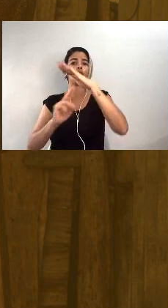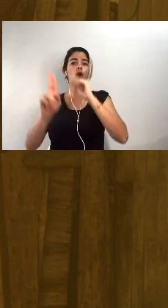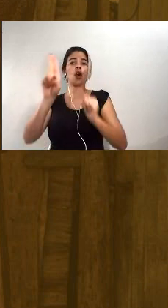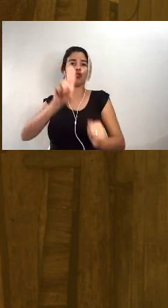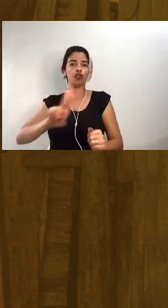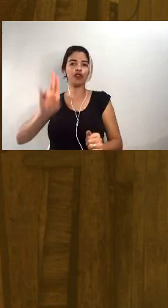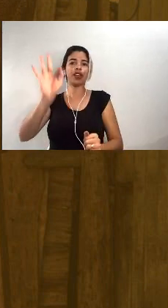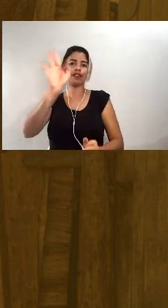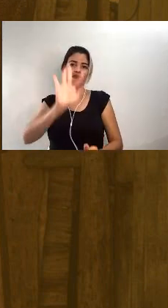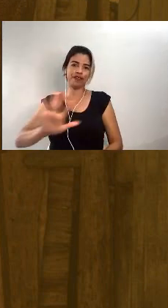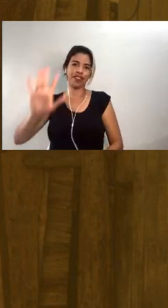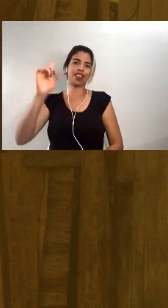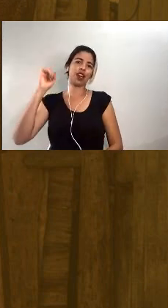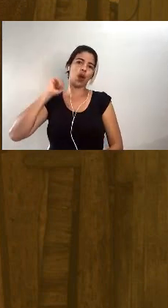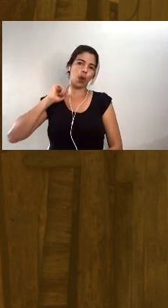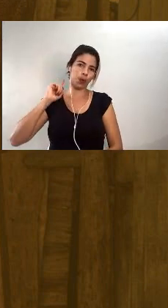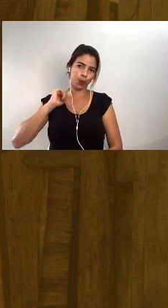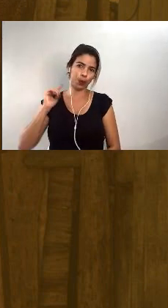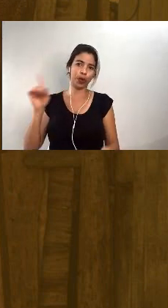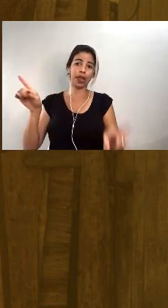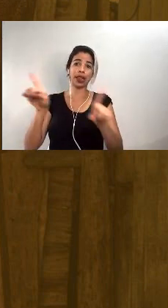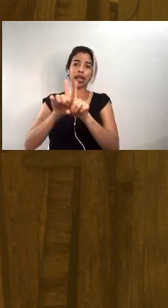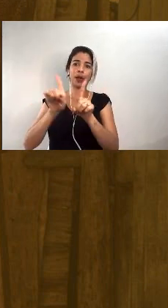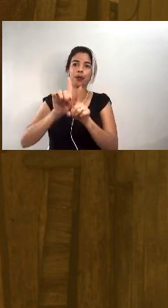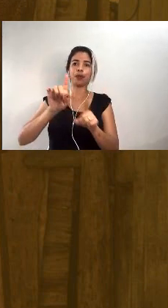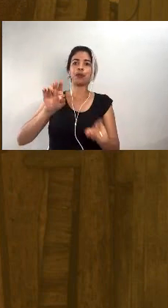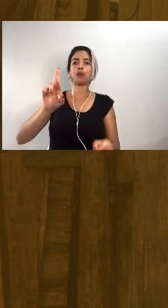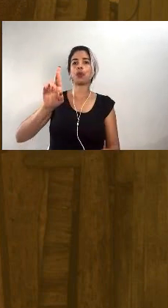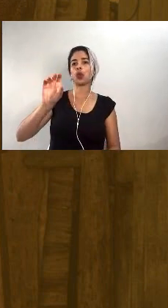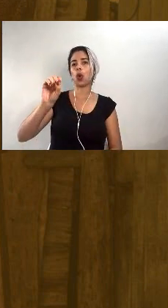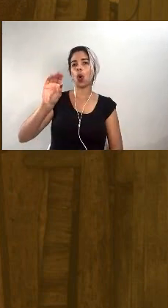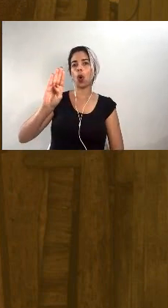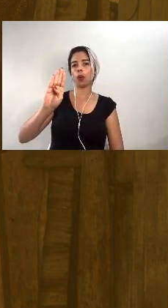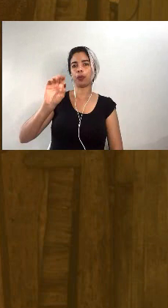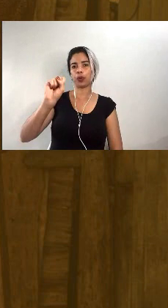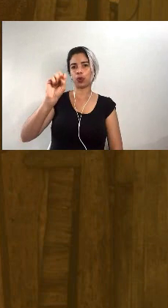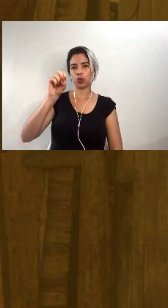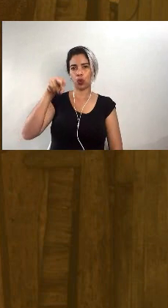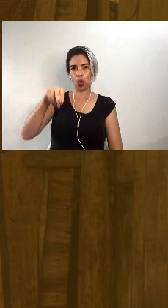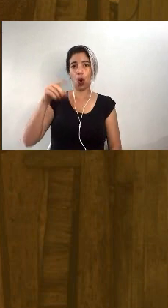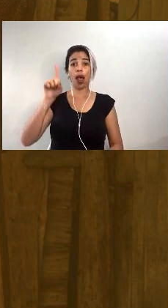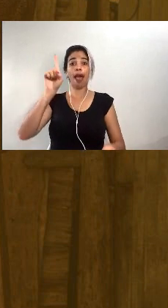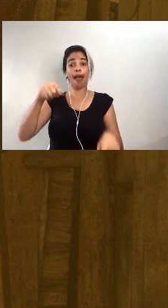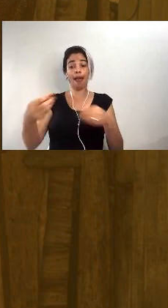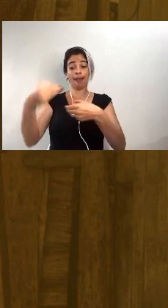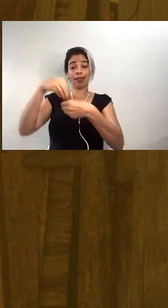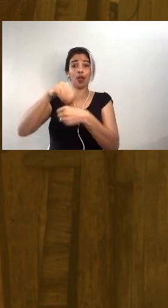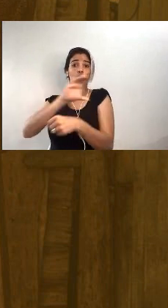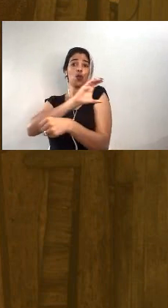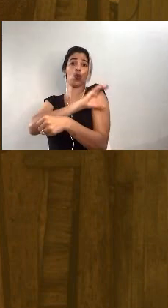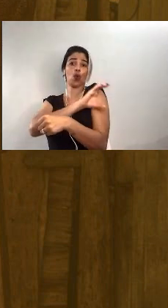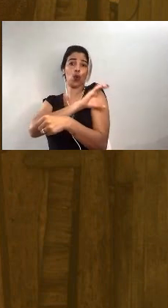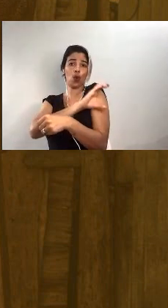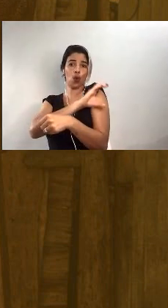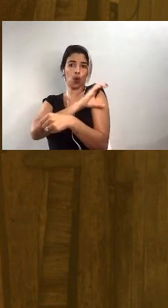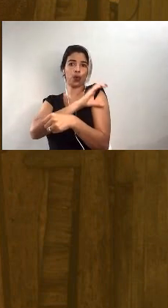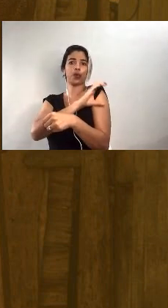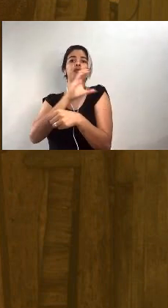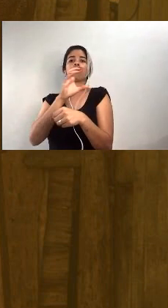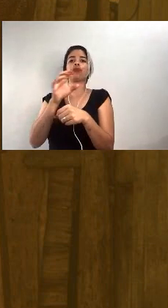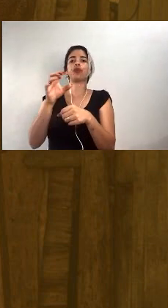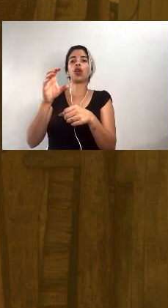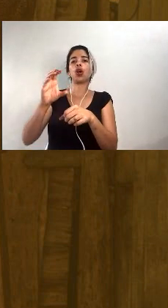Robenilson Barreto, querido, ele é do Conselho Federal de Psicologia, psicólogo, mestre